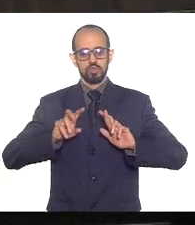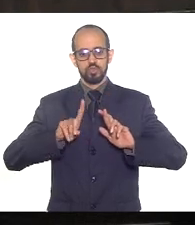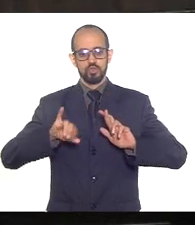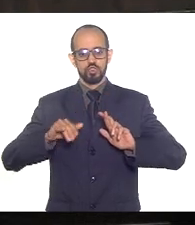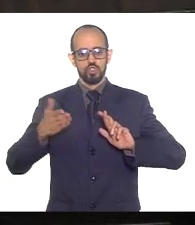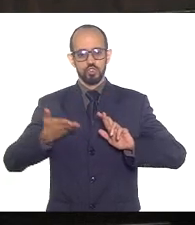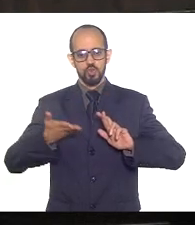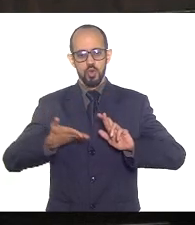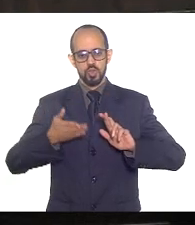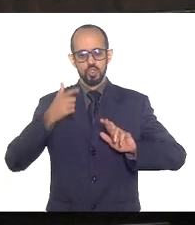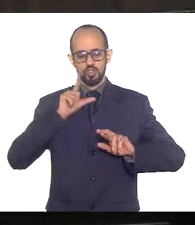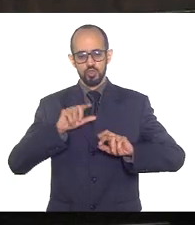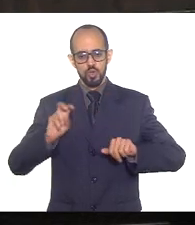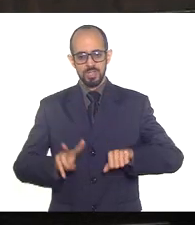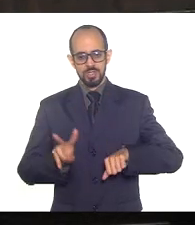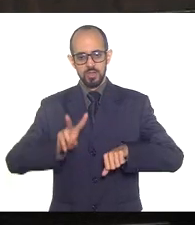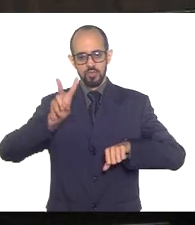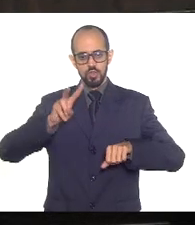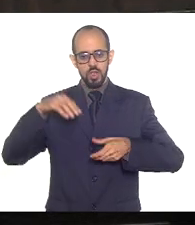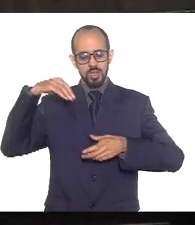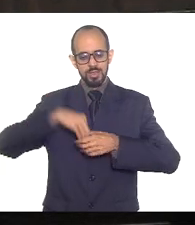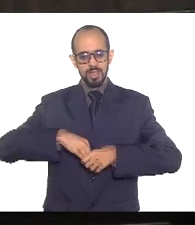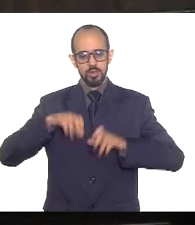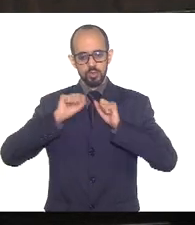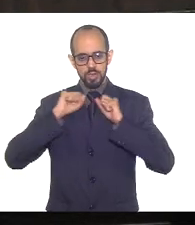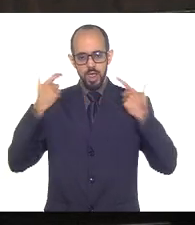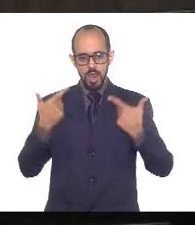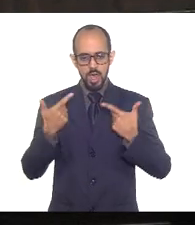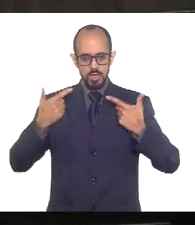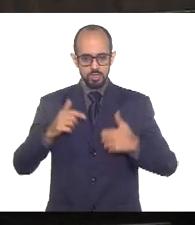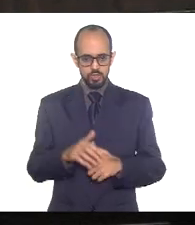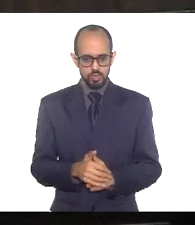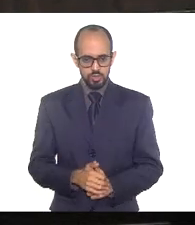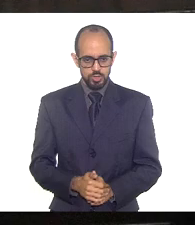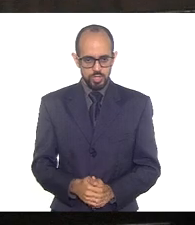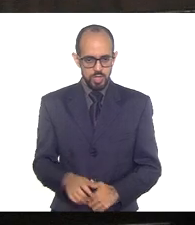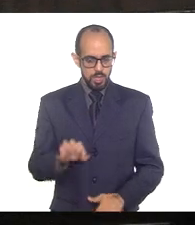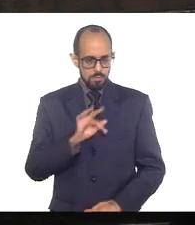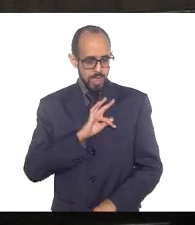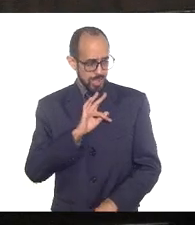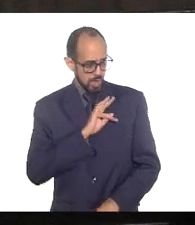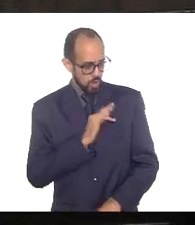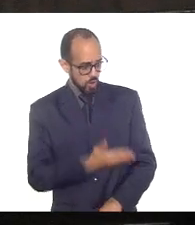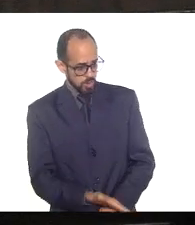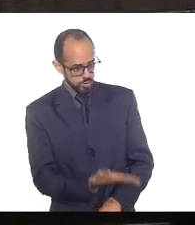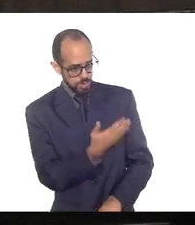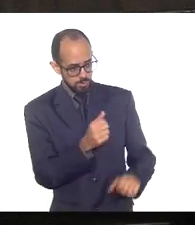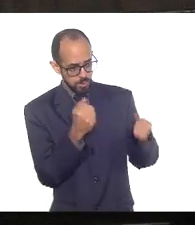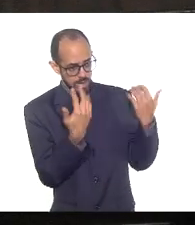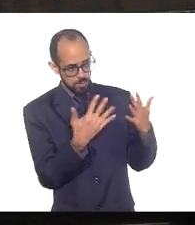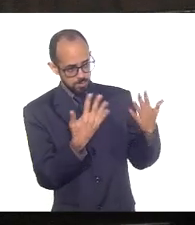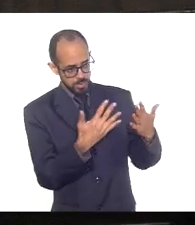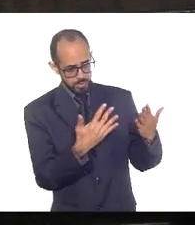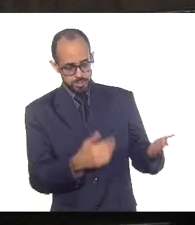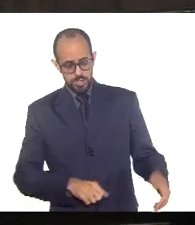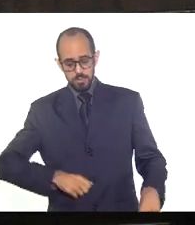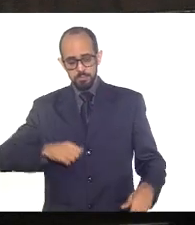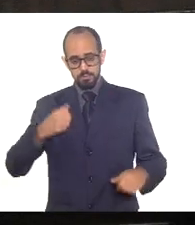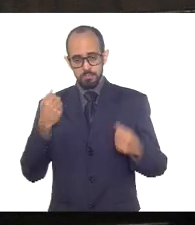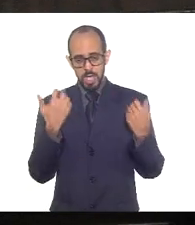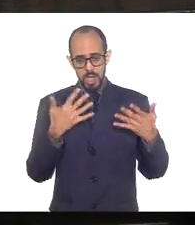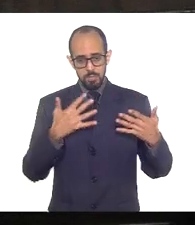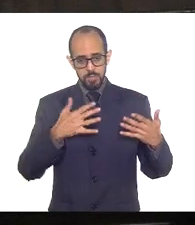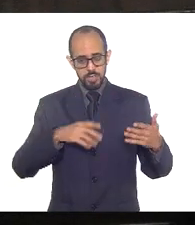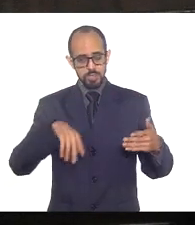consiga mais a sua vitória aqui dentro do Parlamento Parabéns deputada Martha Rocha Parabéns deputados